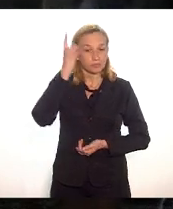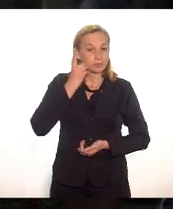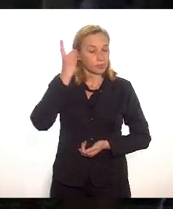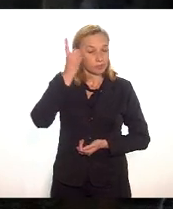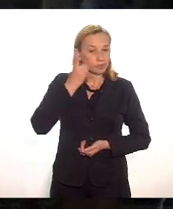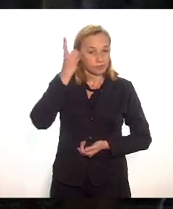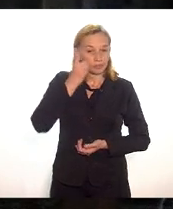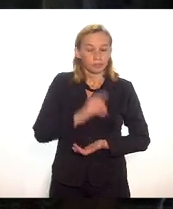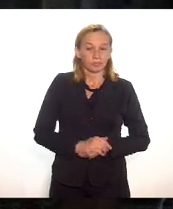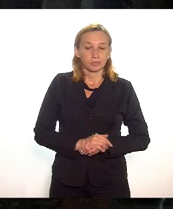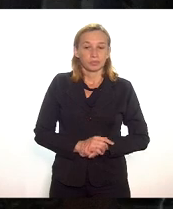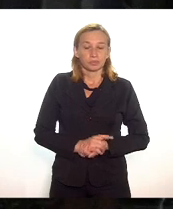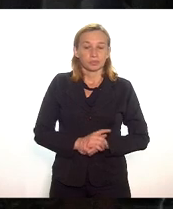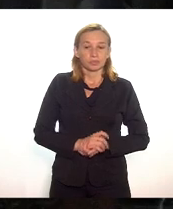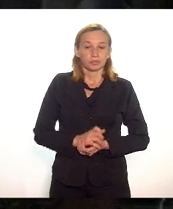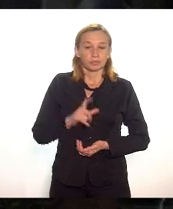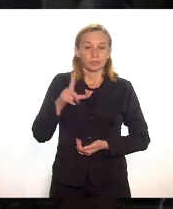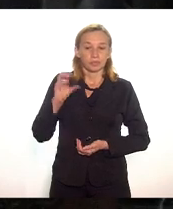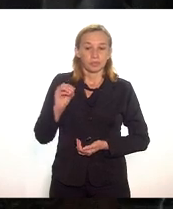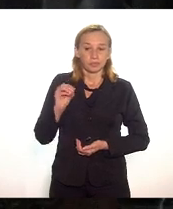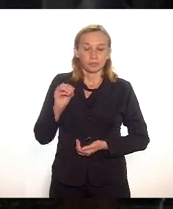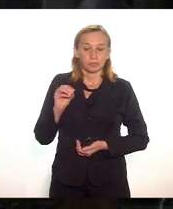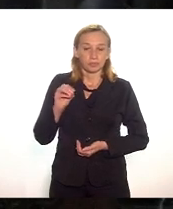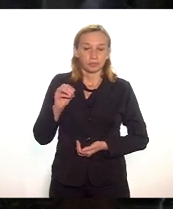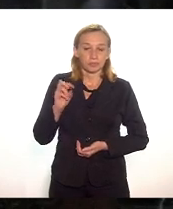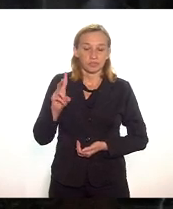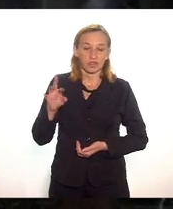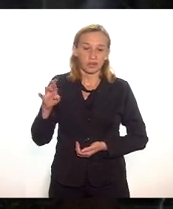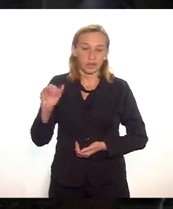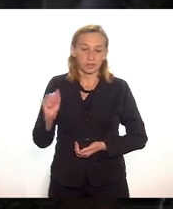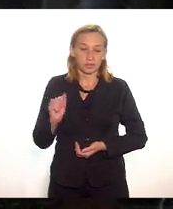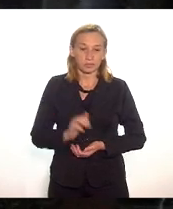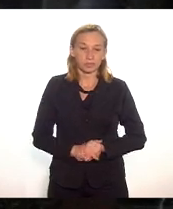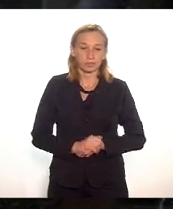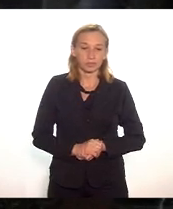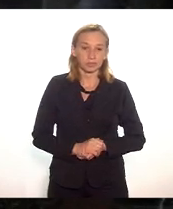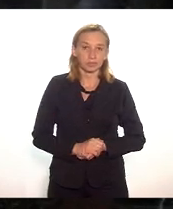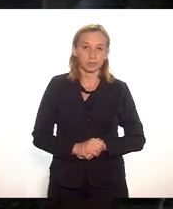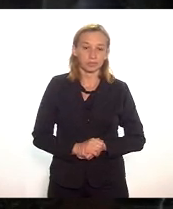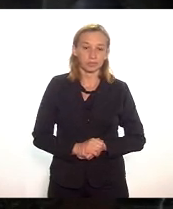Deputado Léo Vieira.